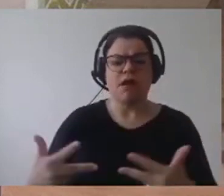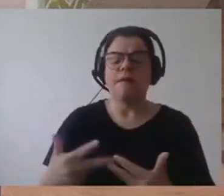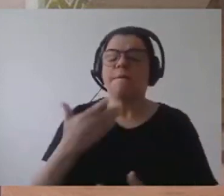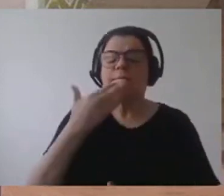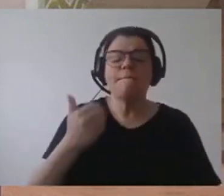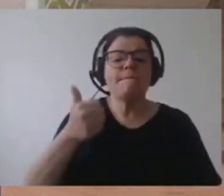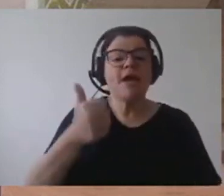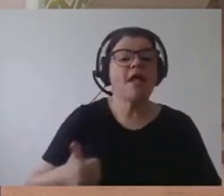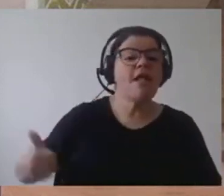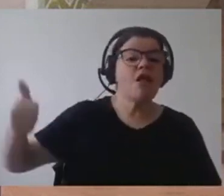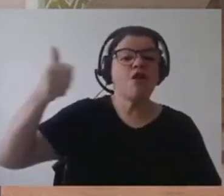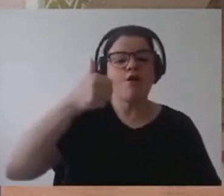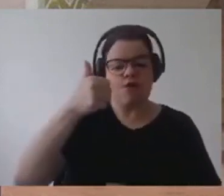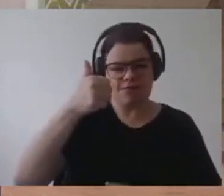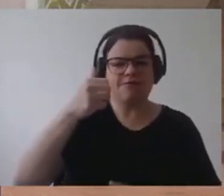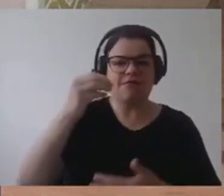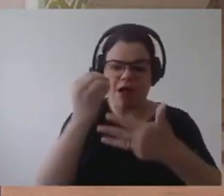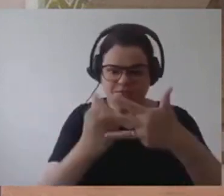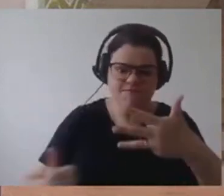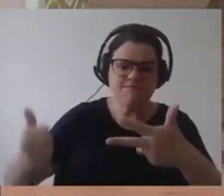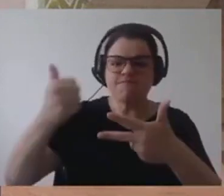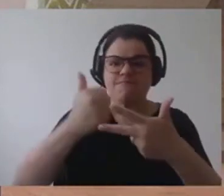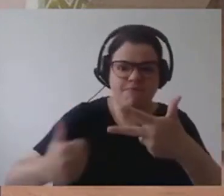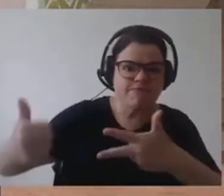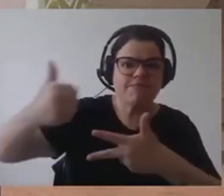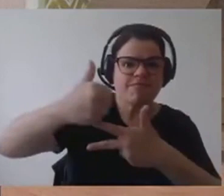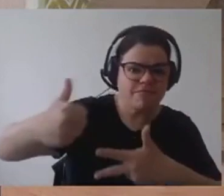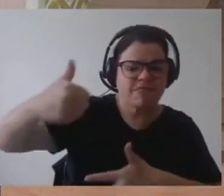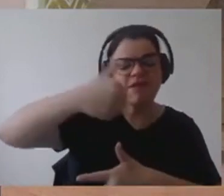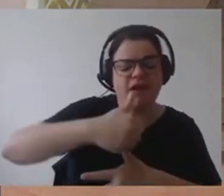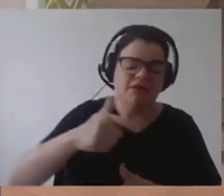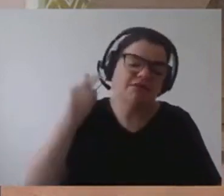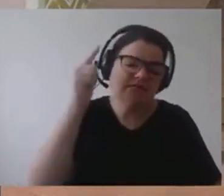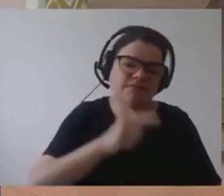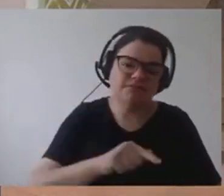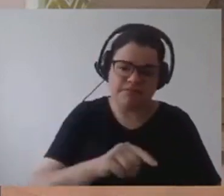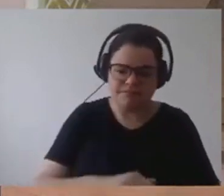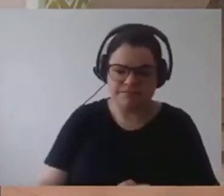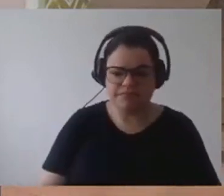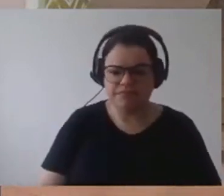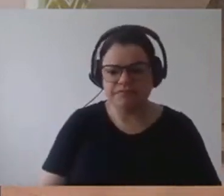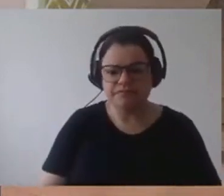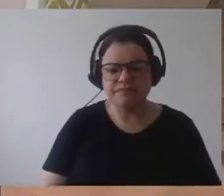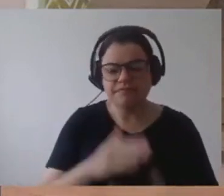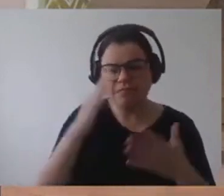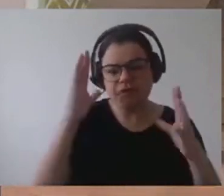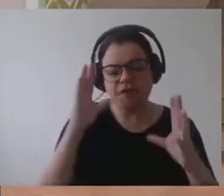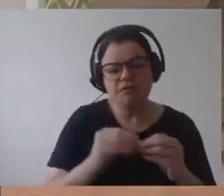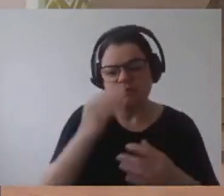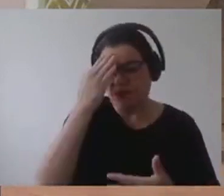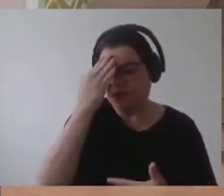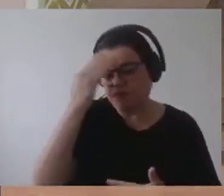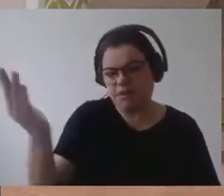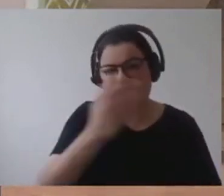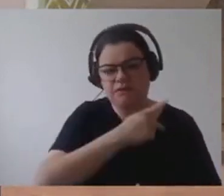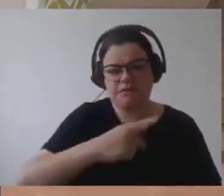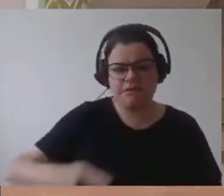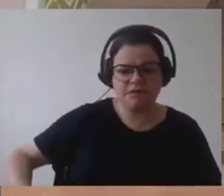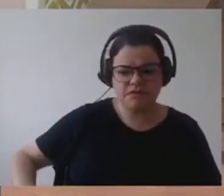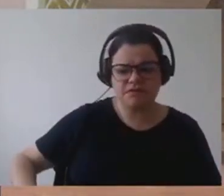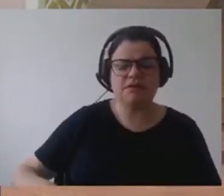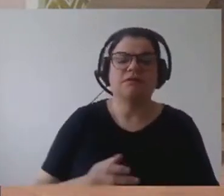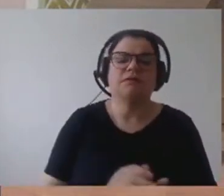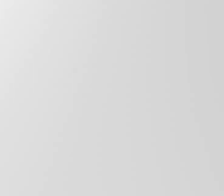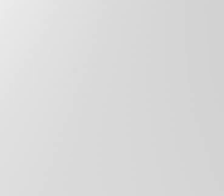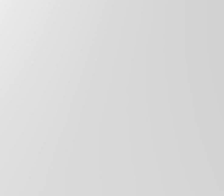colocado nesse índice de Transparência do Tribunal de Contas do Estado do Paraná é isso senhor presidente obrigado pela concessão da palavra